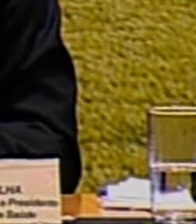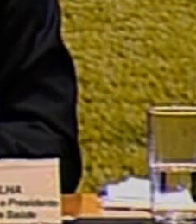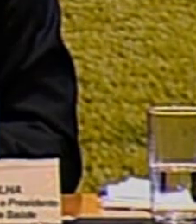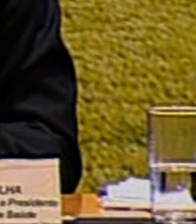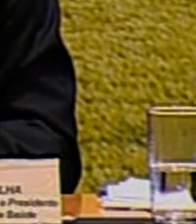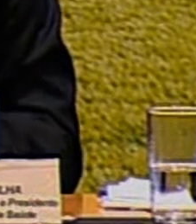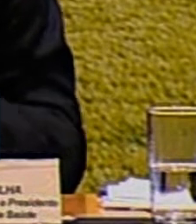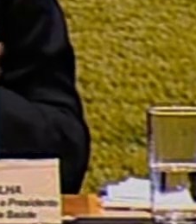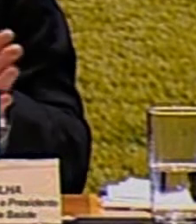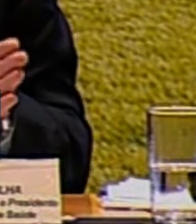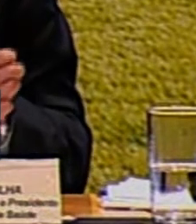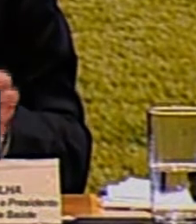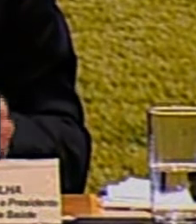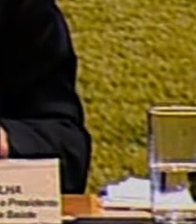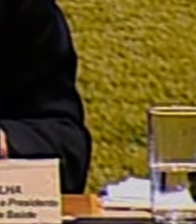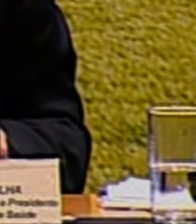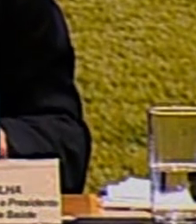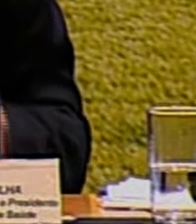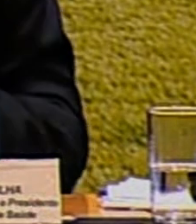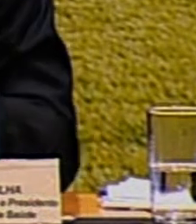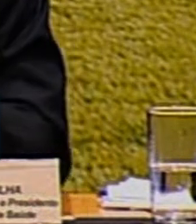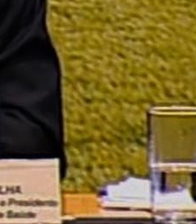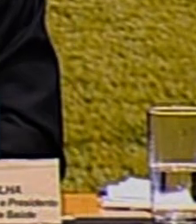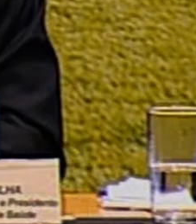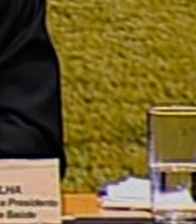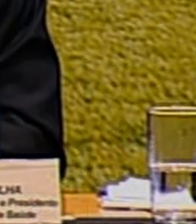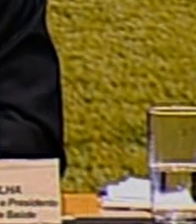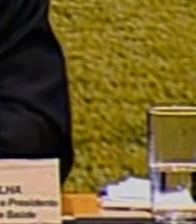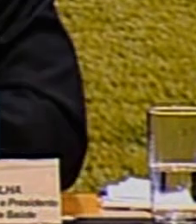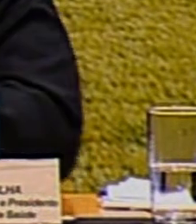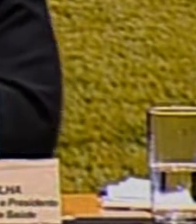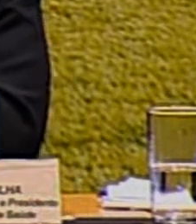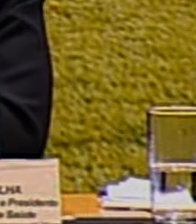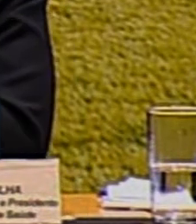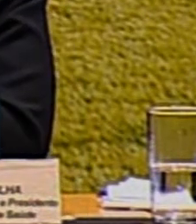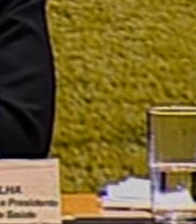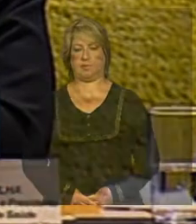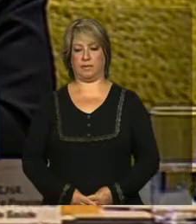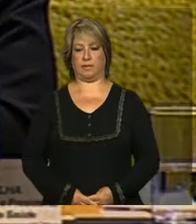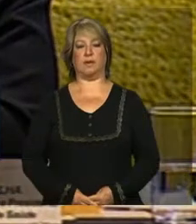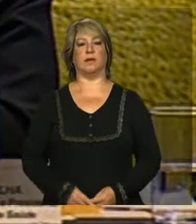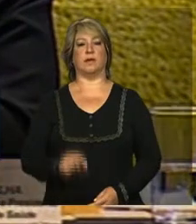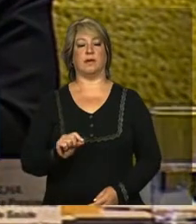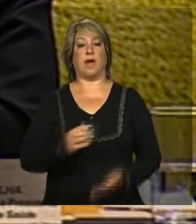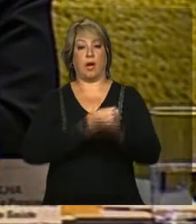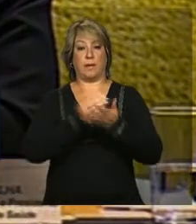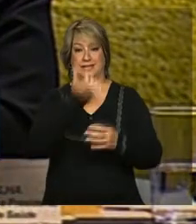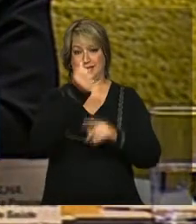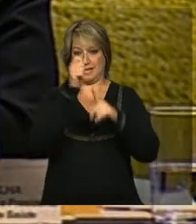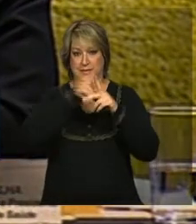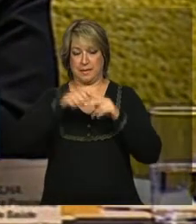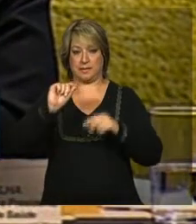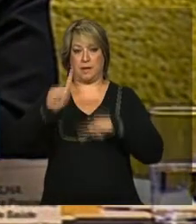as duas primeiras a dose dos dois meses e a dose dos quatro meses a partir das doses dos seis meses e depois